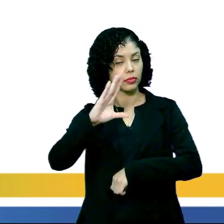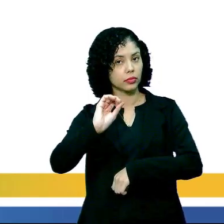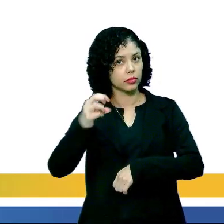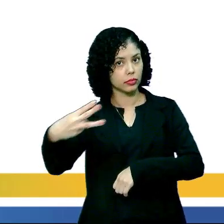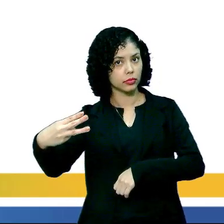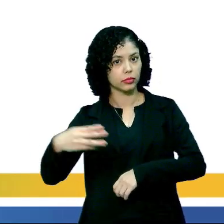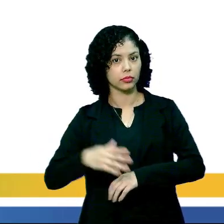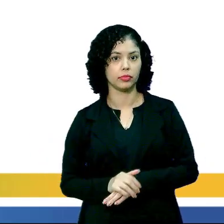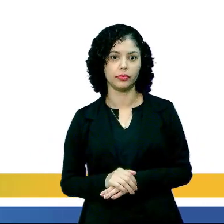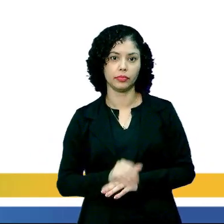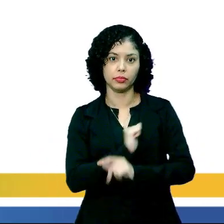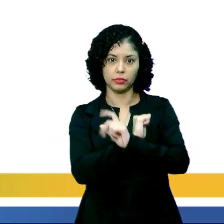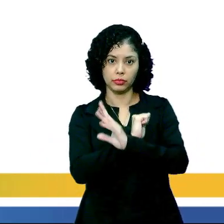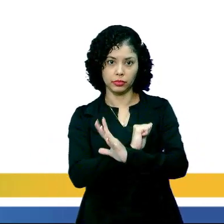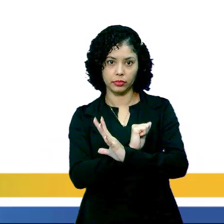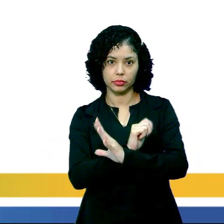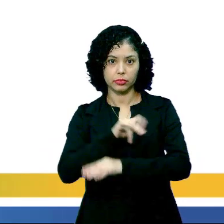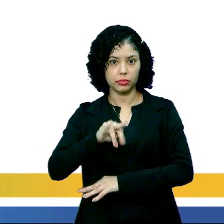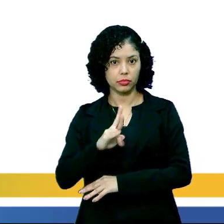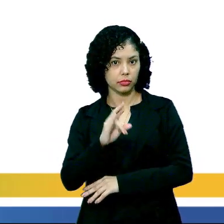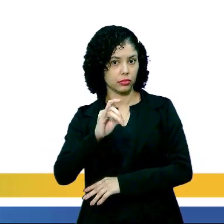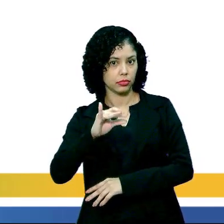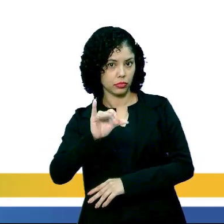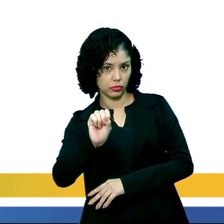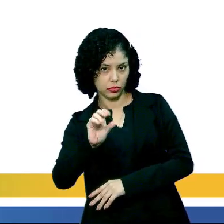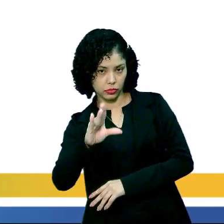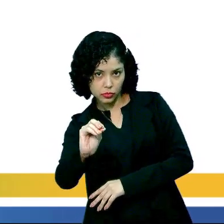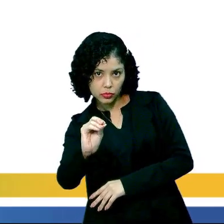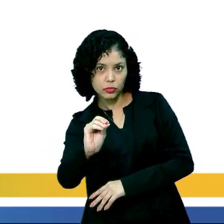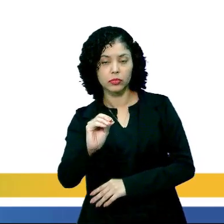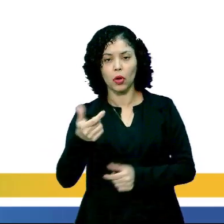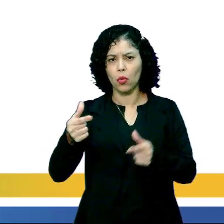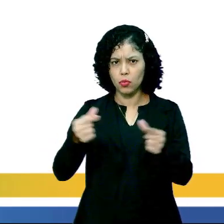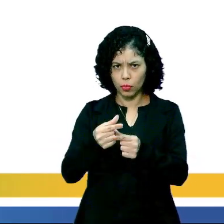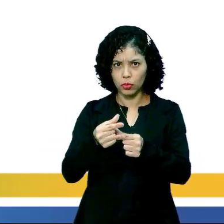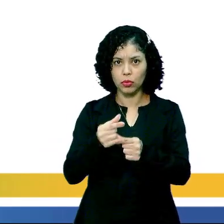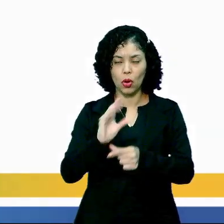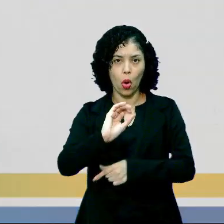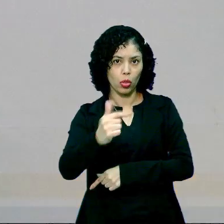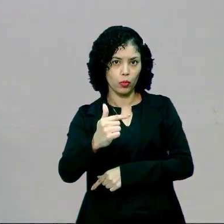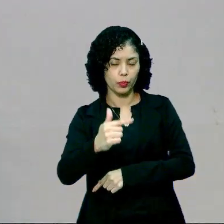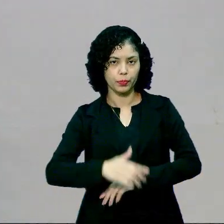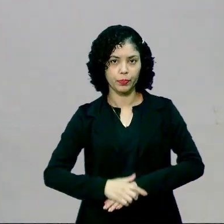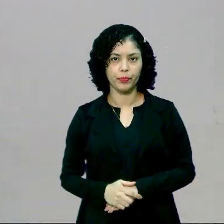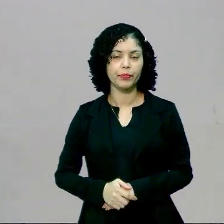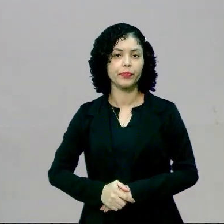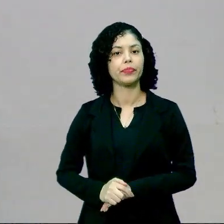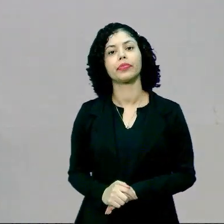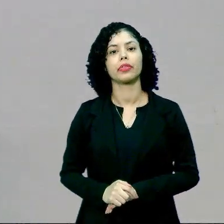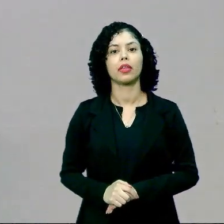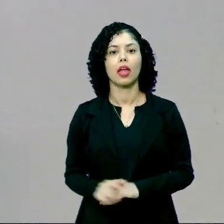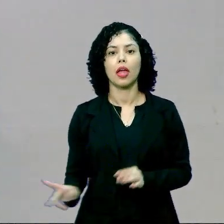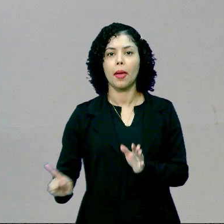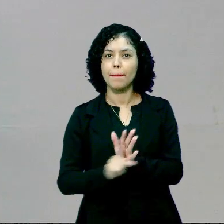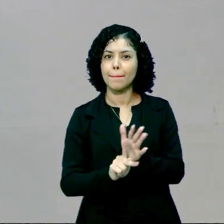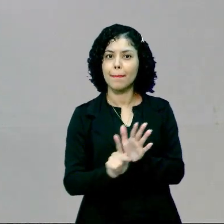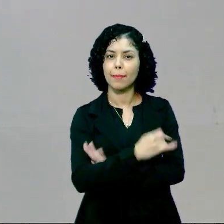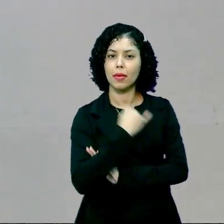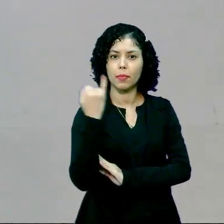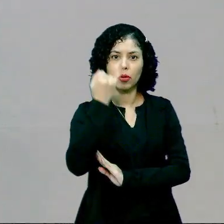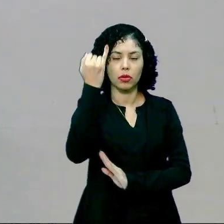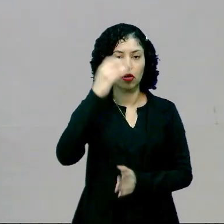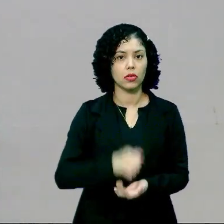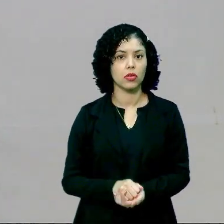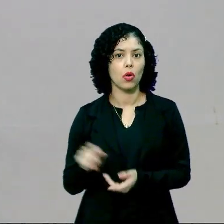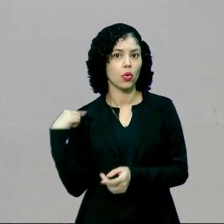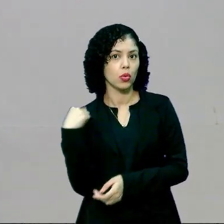terminação em rico e ácido nitroso com menos oxigênio e a terminação hoje pessoal é extremamente importante